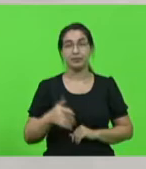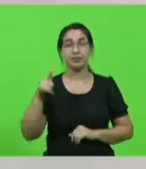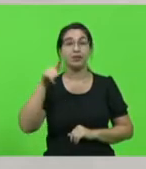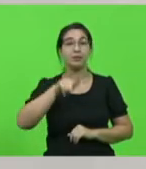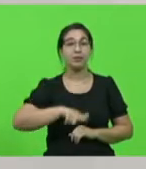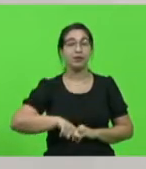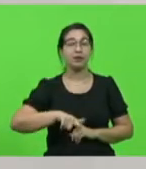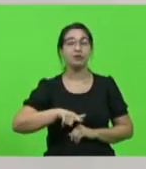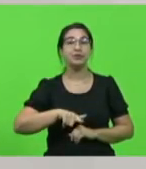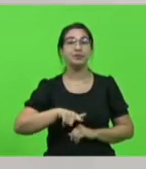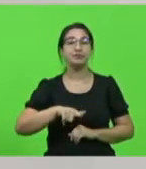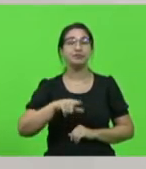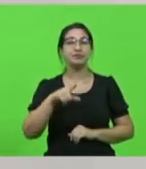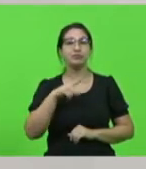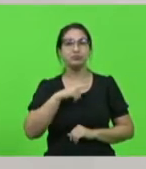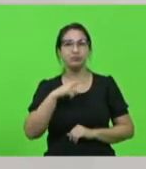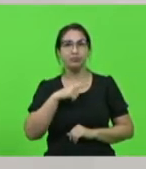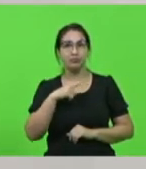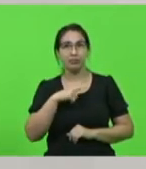se eu falasse que